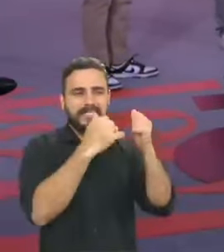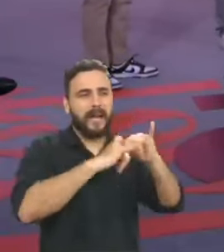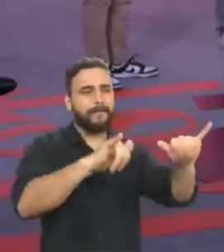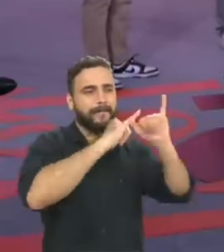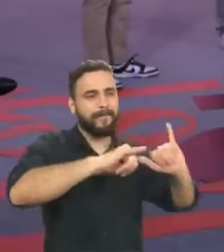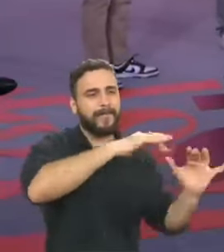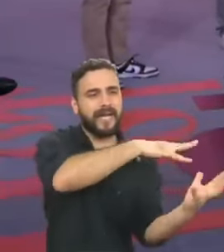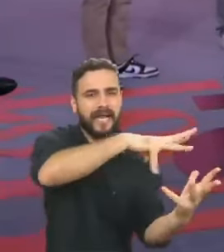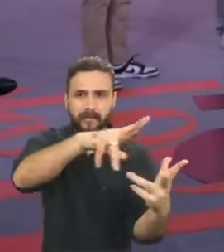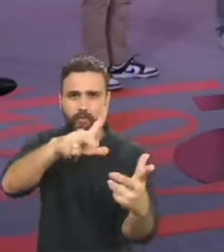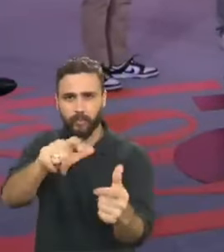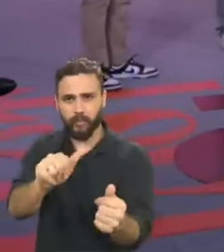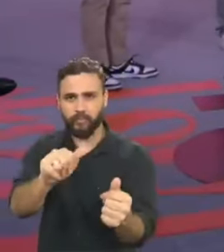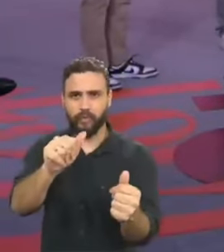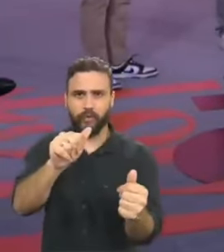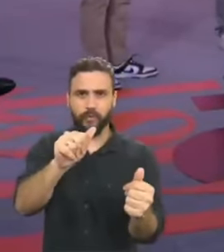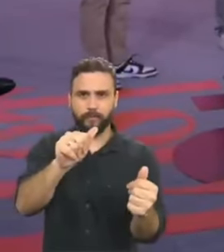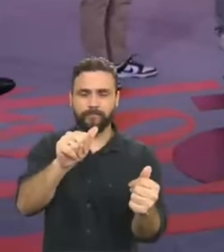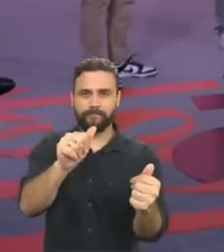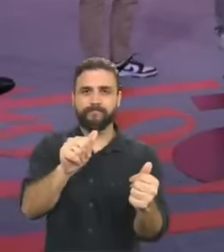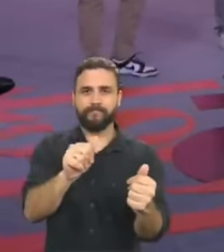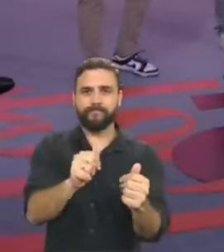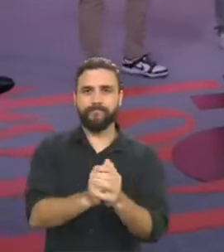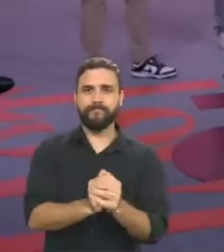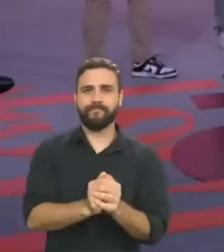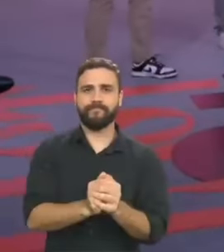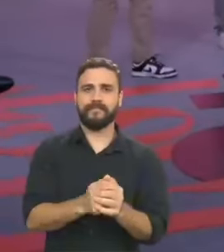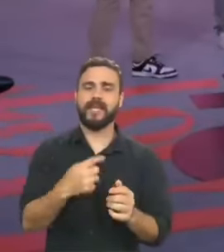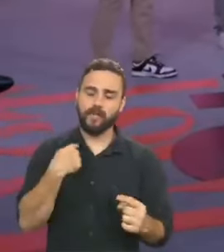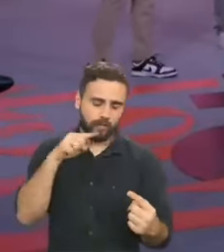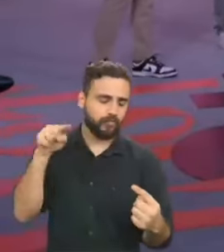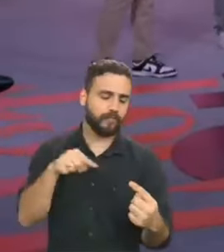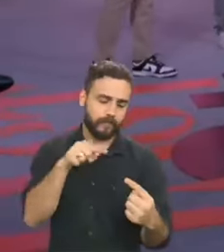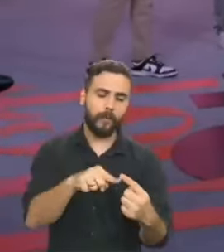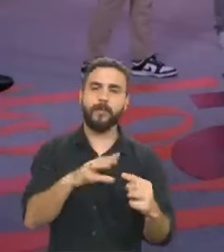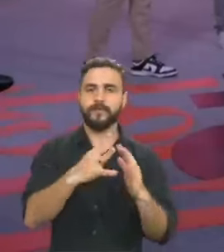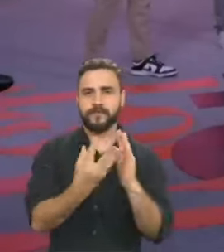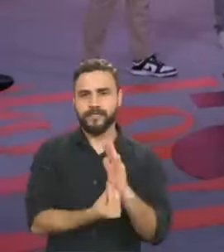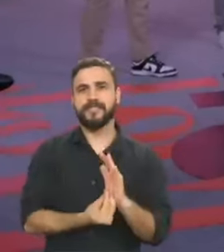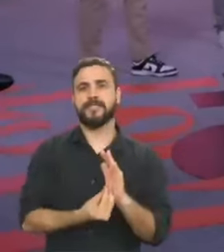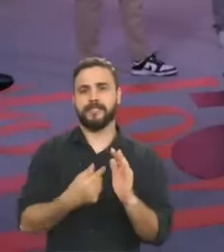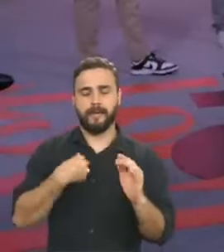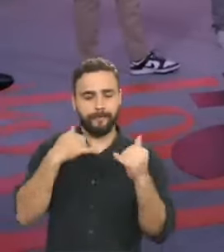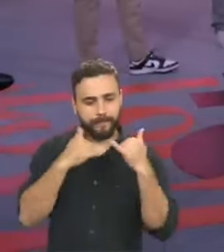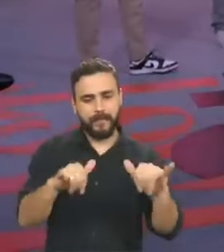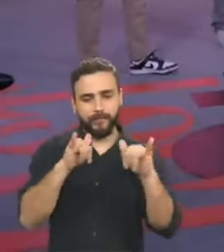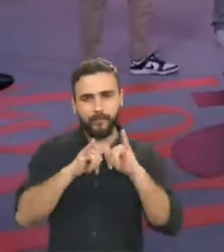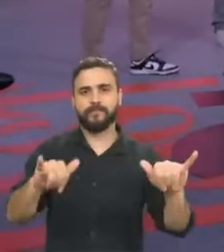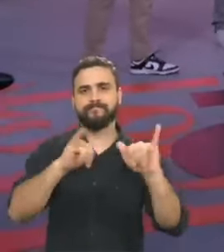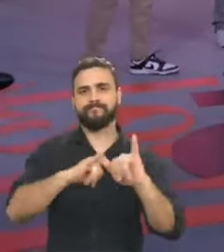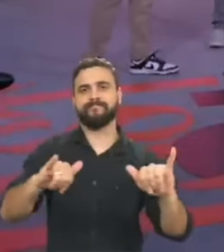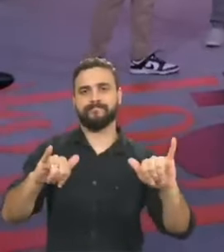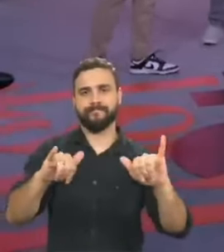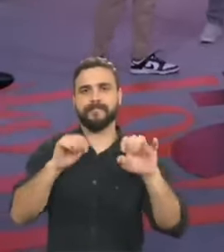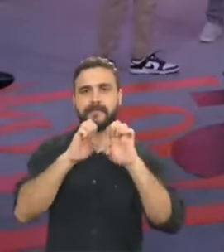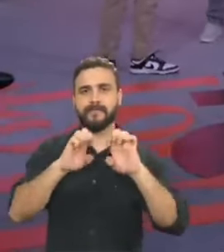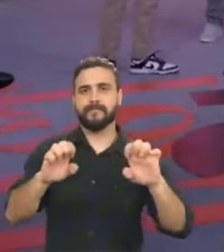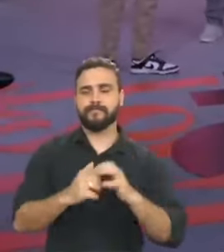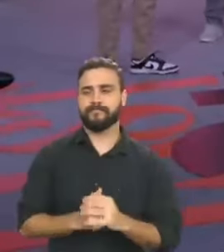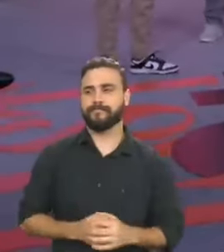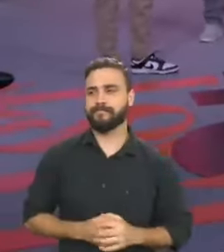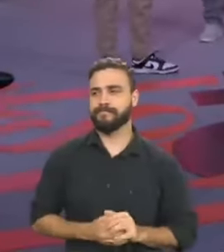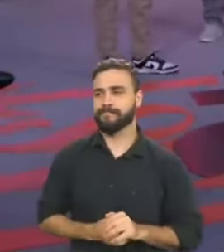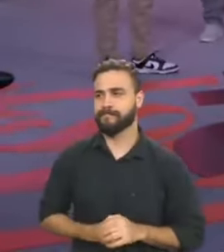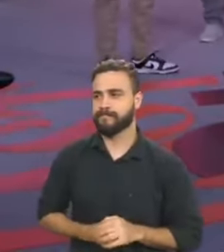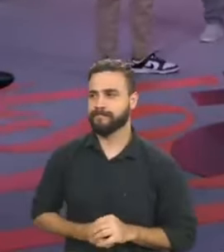dia. Enquanto aqui estivermos, esse é o nosso papel como igreja. E aqui eu direciono também para o pastor Alan, que está aqui, e para todos